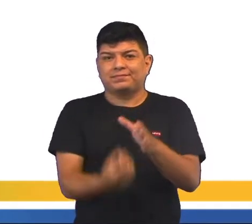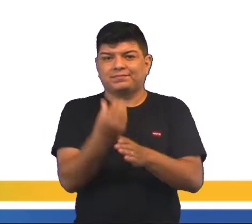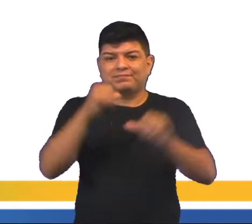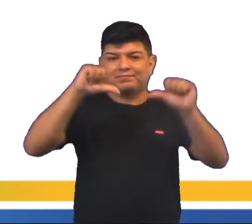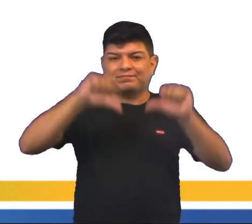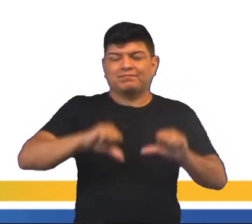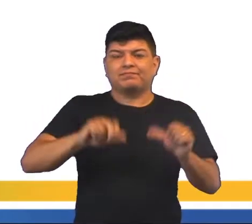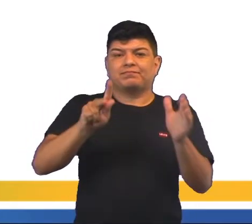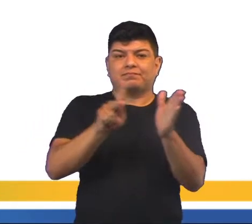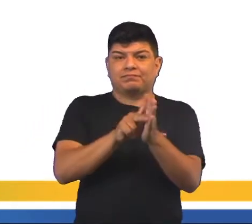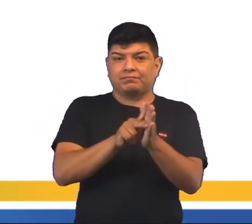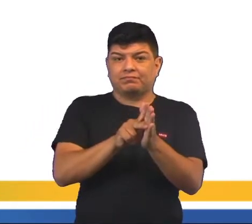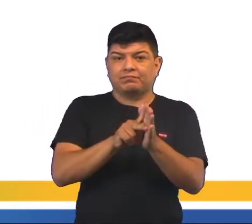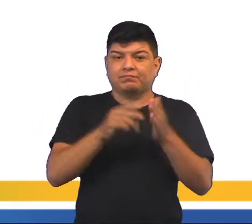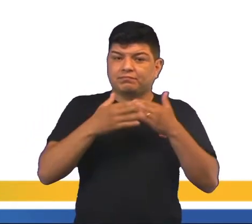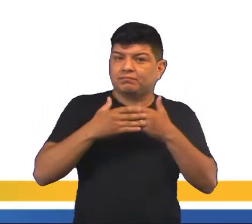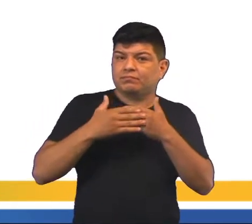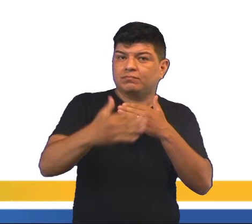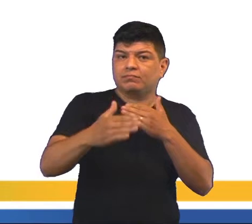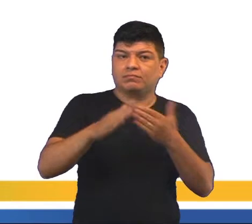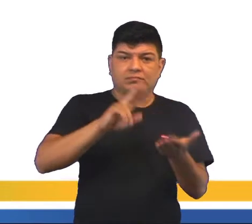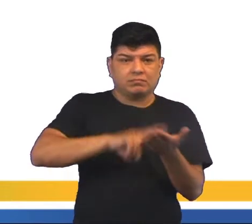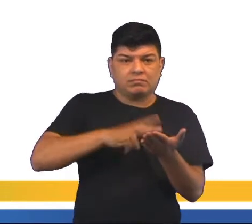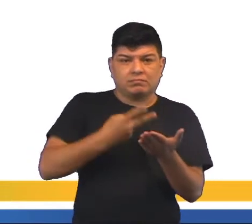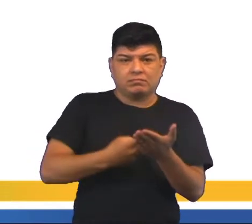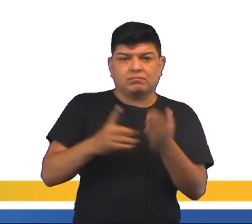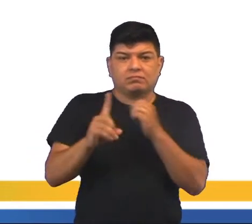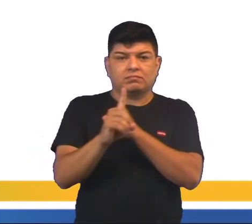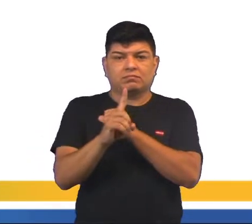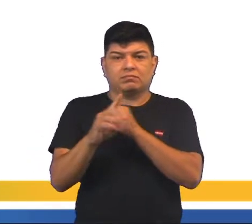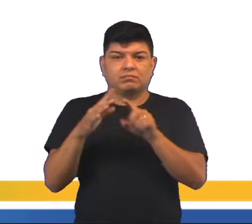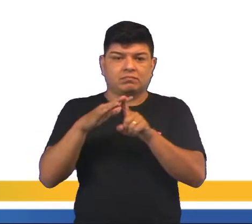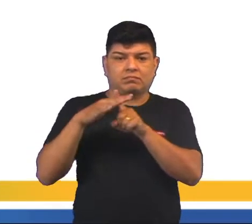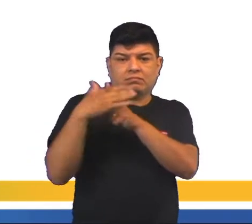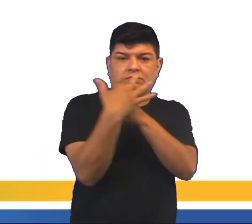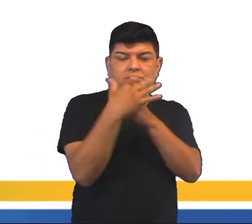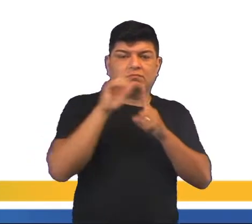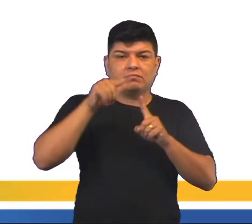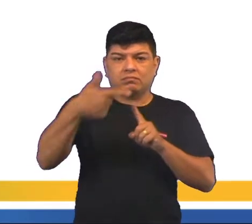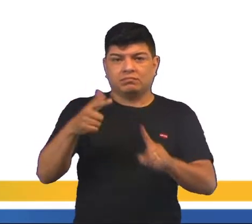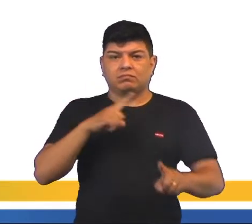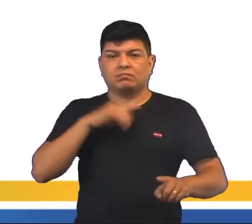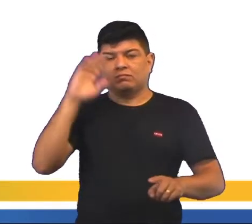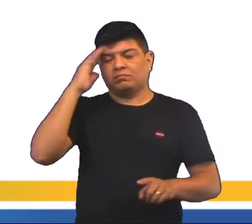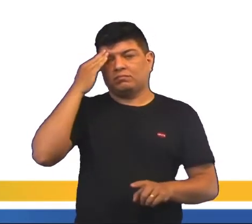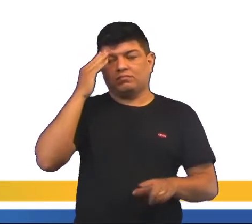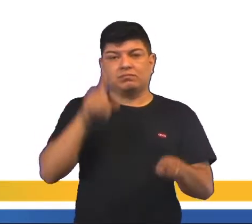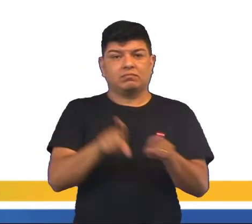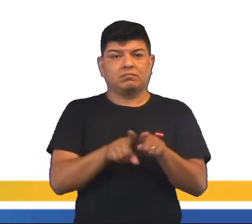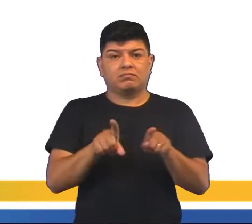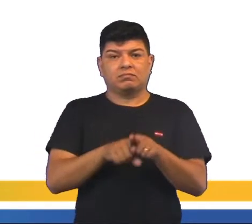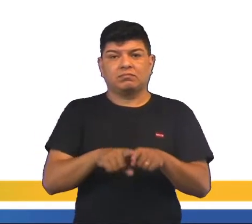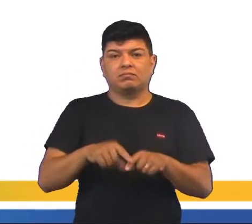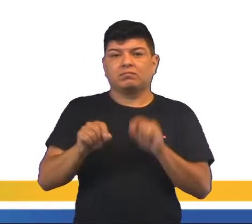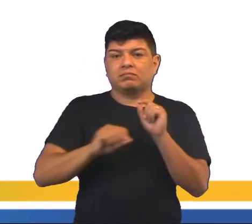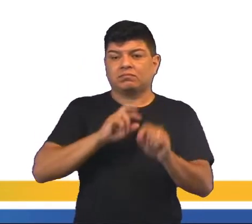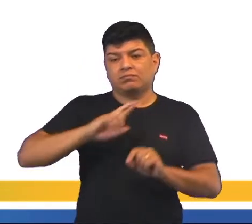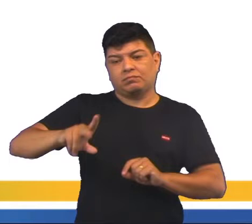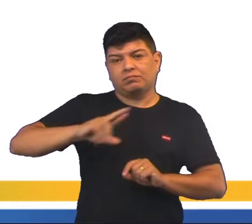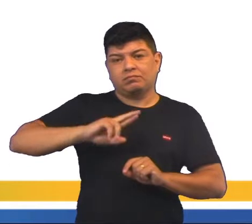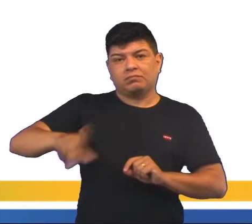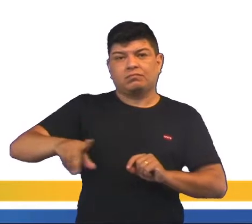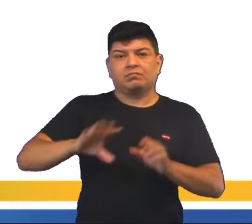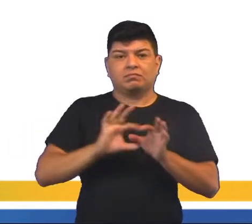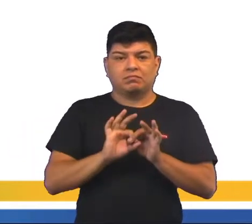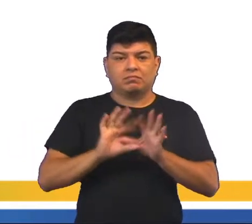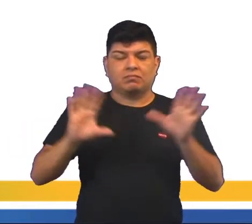fracasso pessoal. Partindo para a interpretação socialista, temos um outro tipo de compreensão, que nega os argumentos